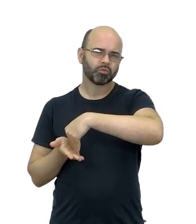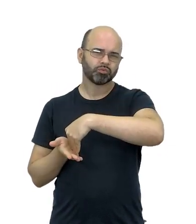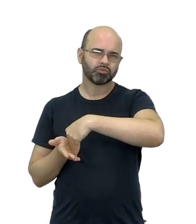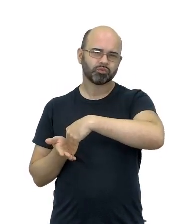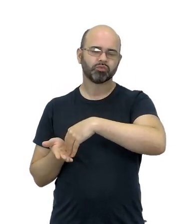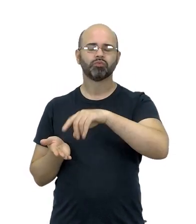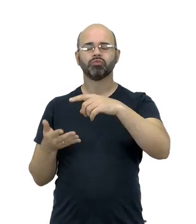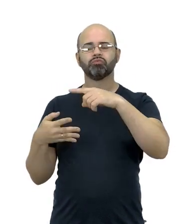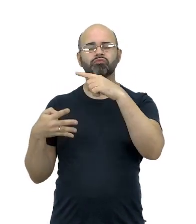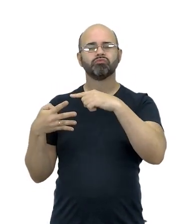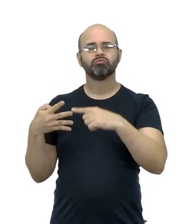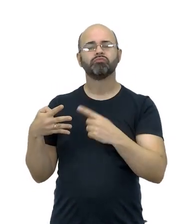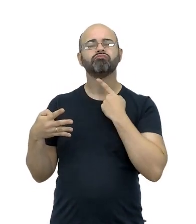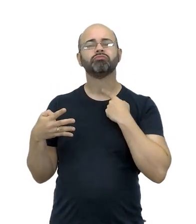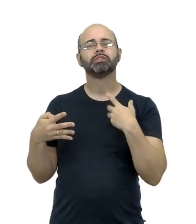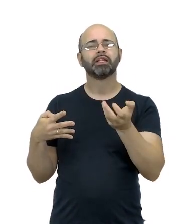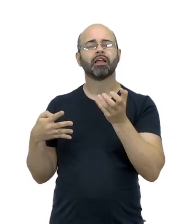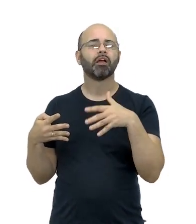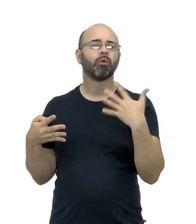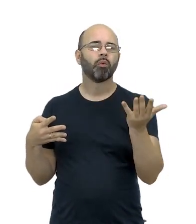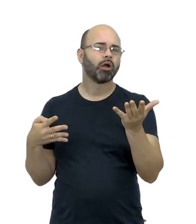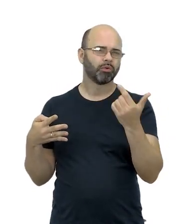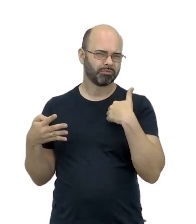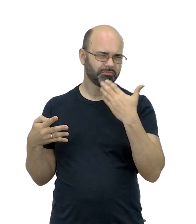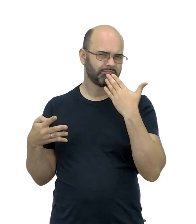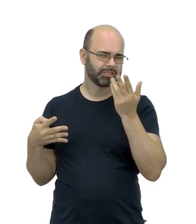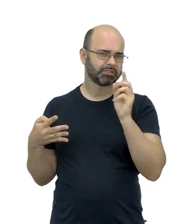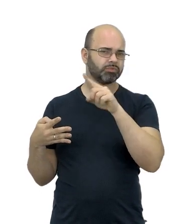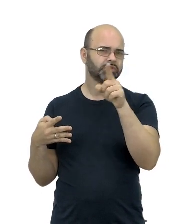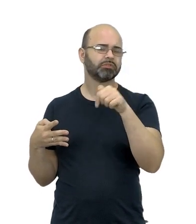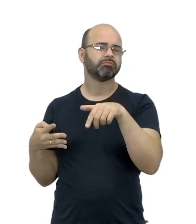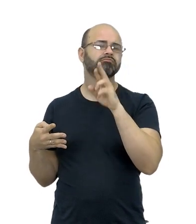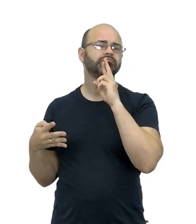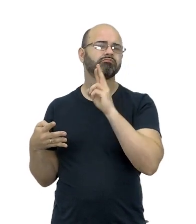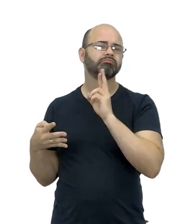indicação e a gente pede para que vocês respondam